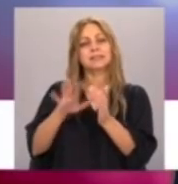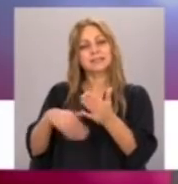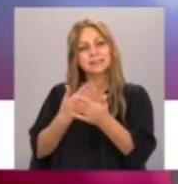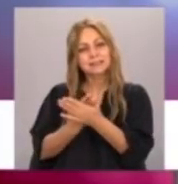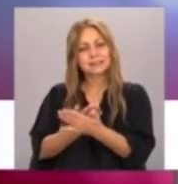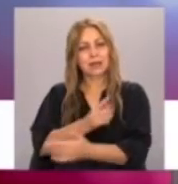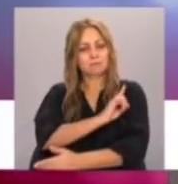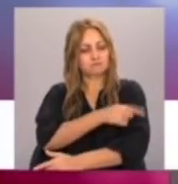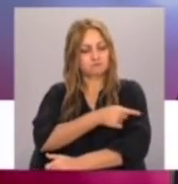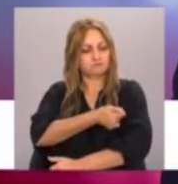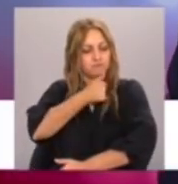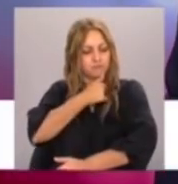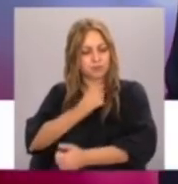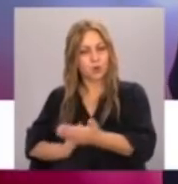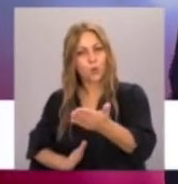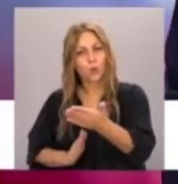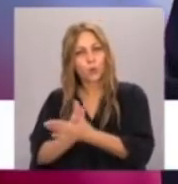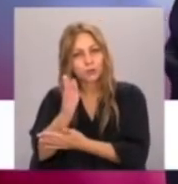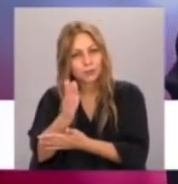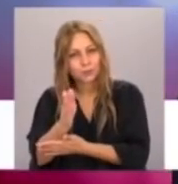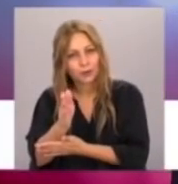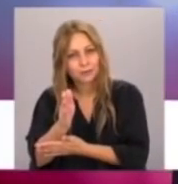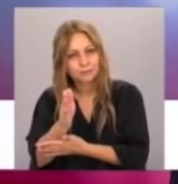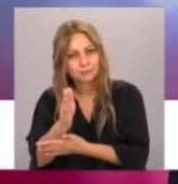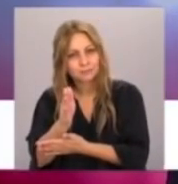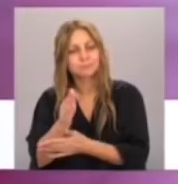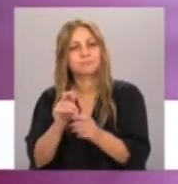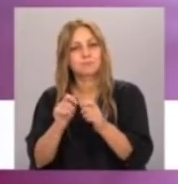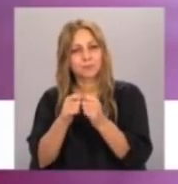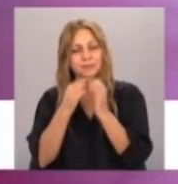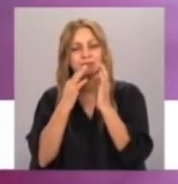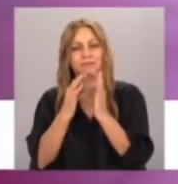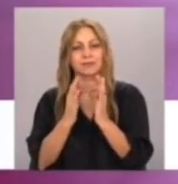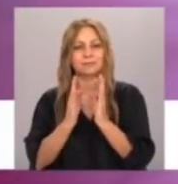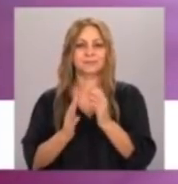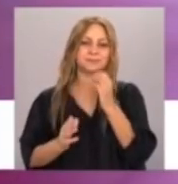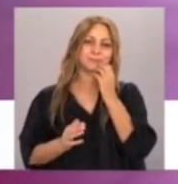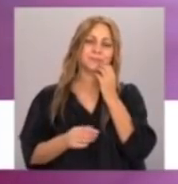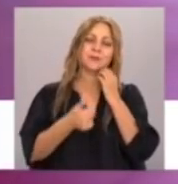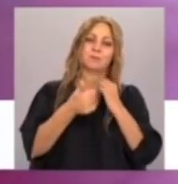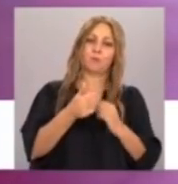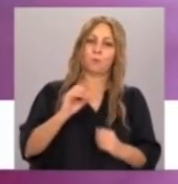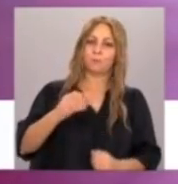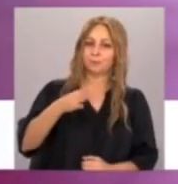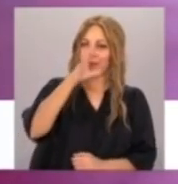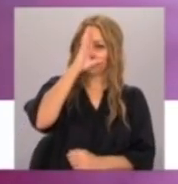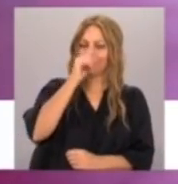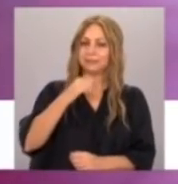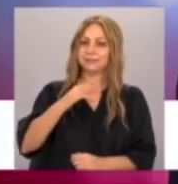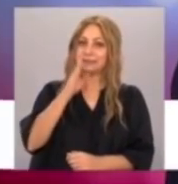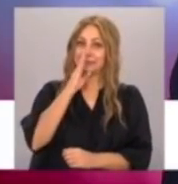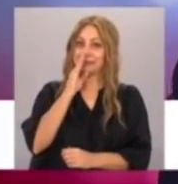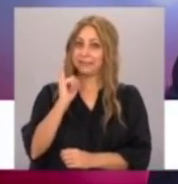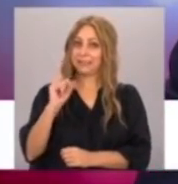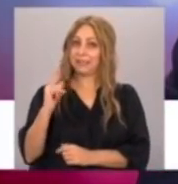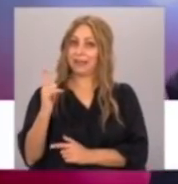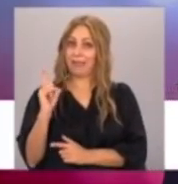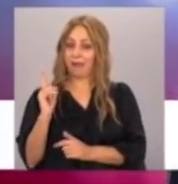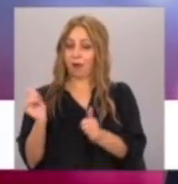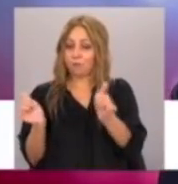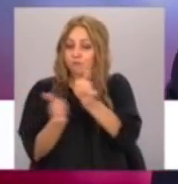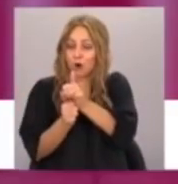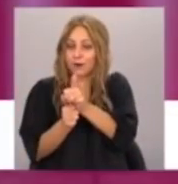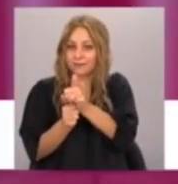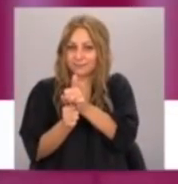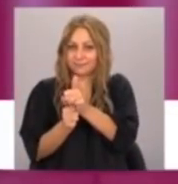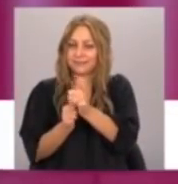coragem para levar a cabo a todos Rádio América o partido para ter acesso aos registros tivesse investido levar o celular como é que olha